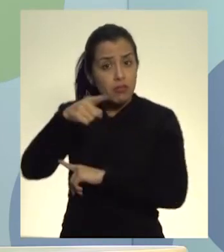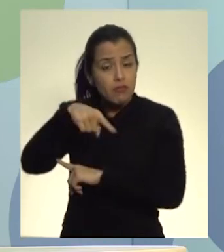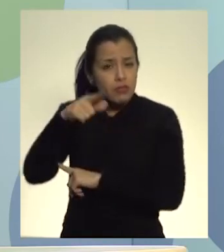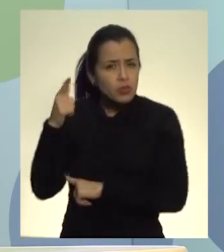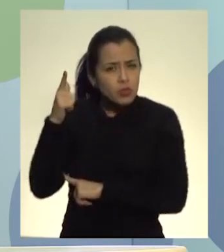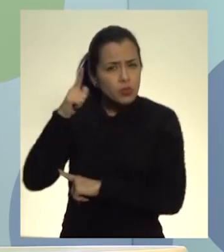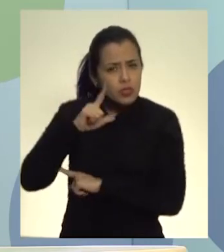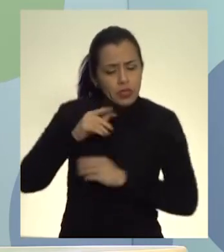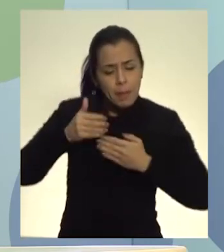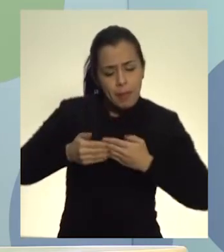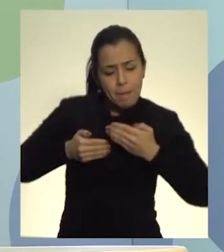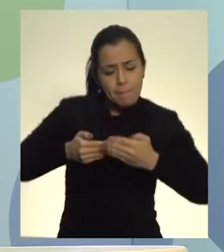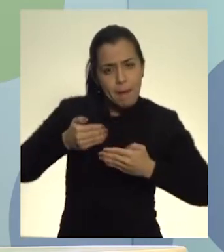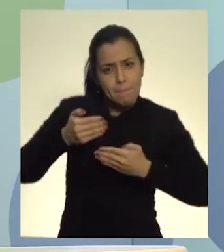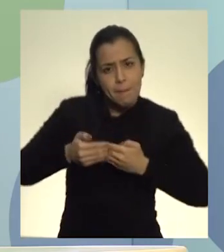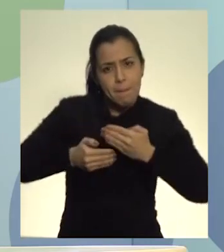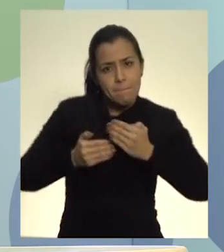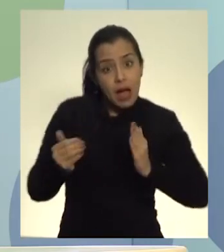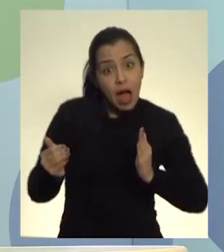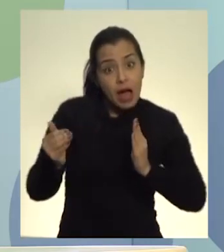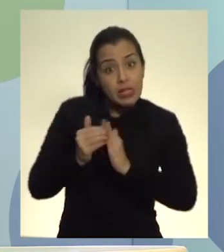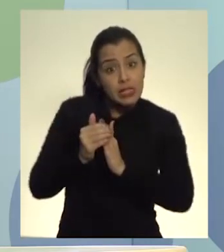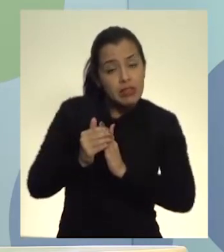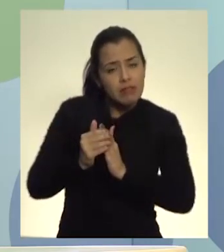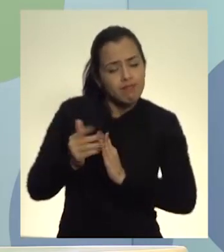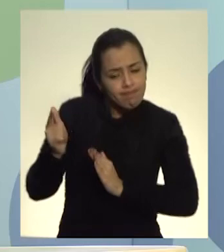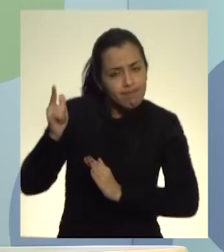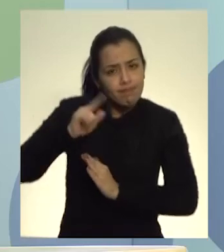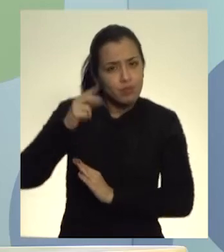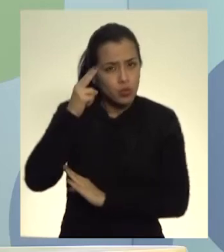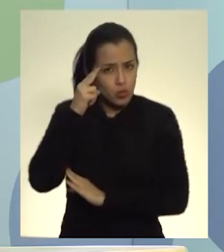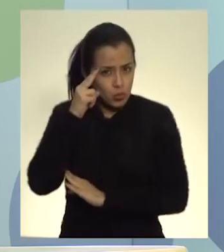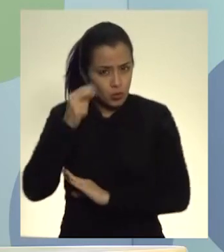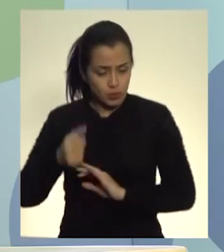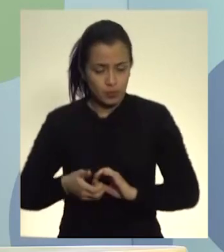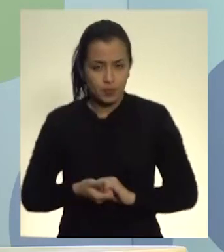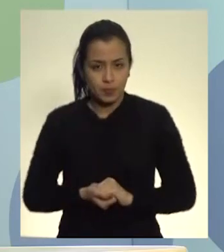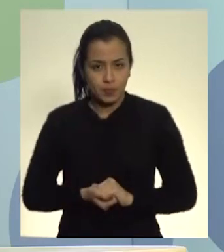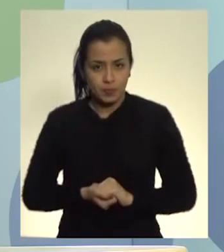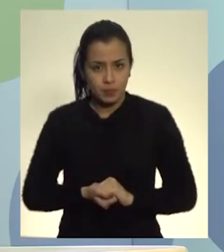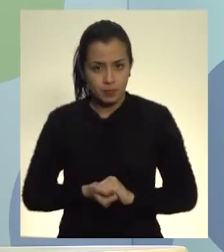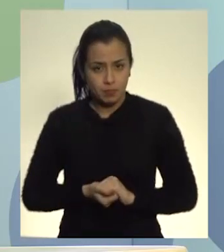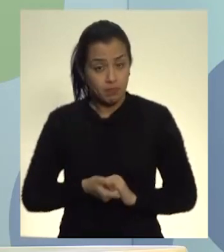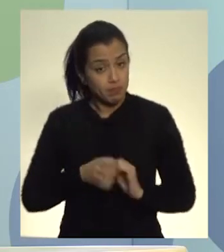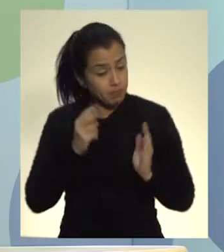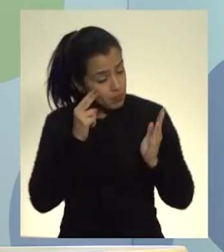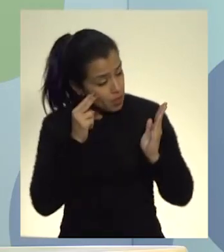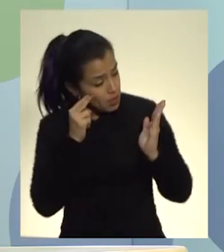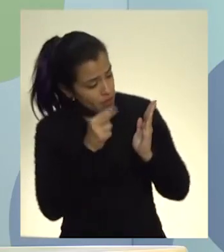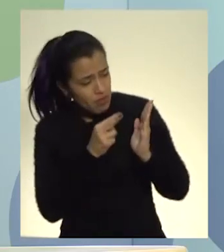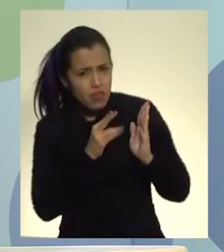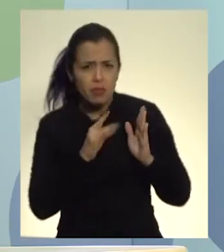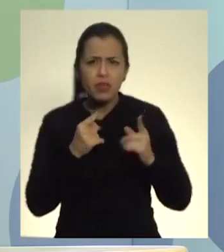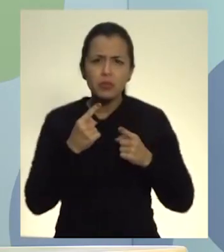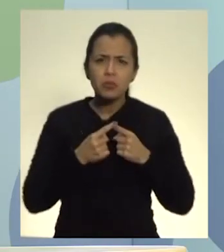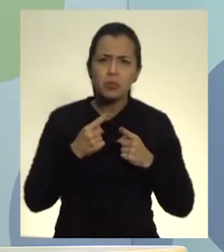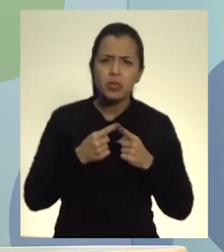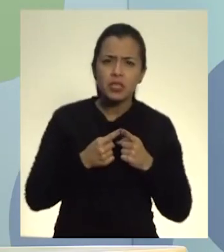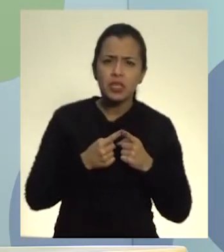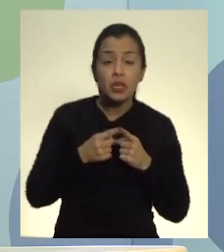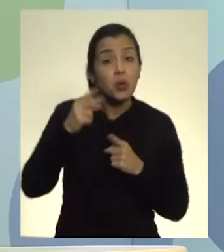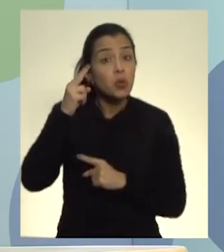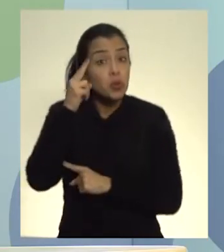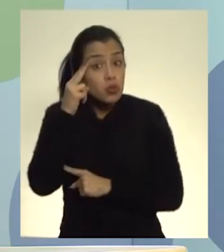esse caminho até o sonho de vocês. Olhar, por que que é importante? Olhar se o sonho de vocês é o mesmo. Então,